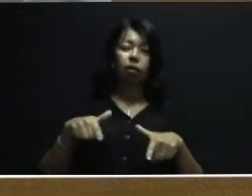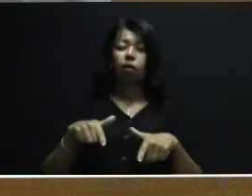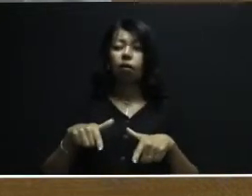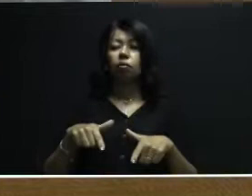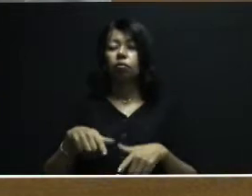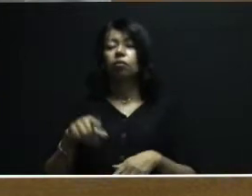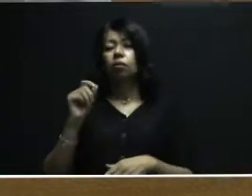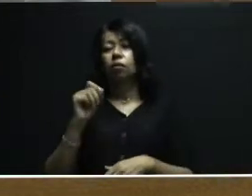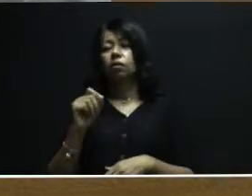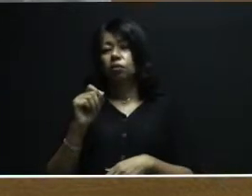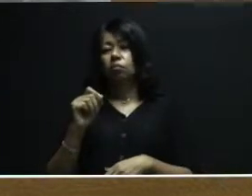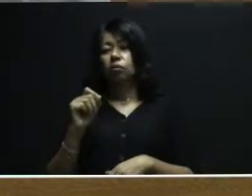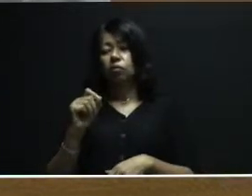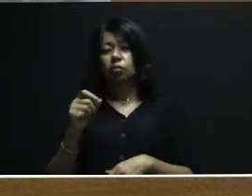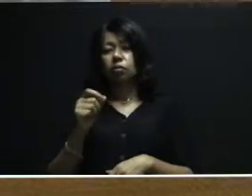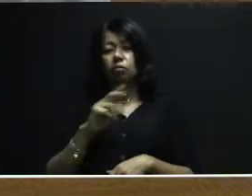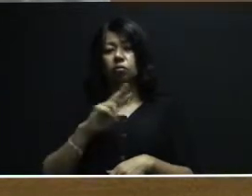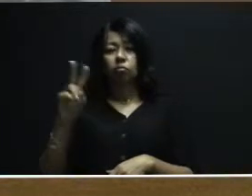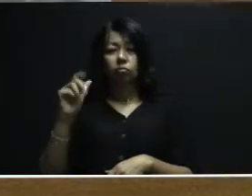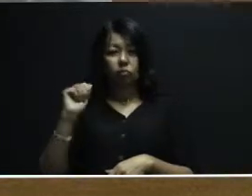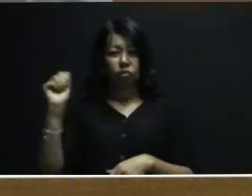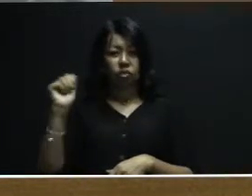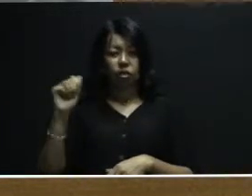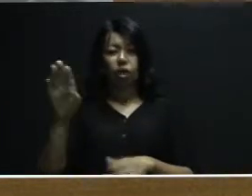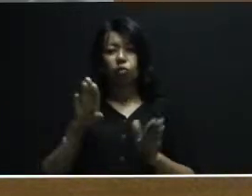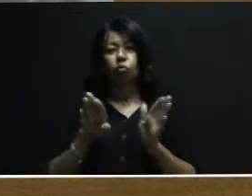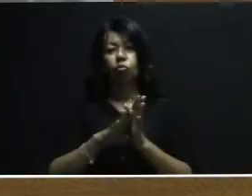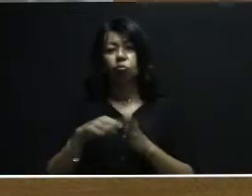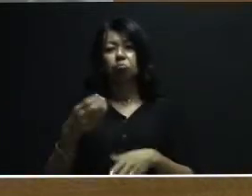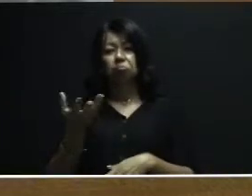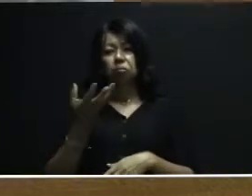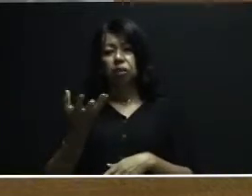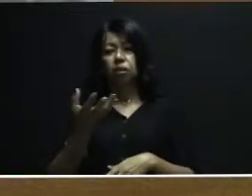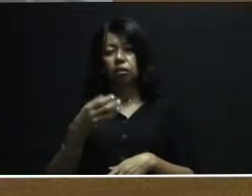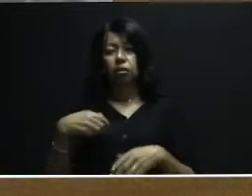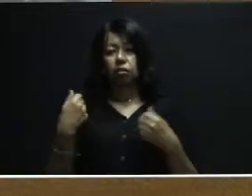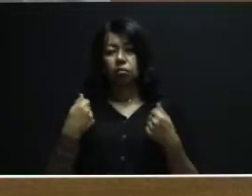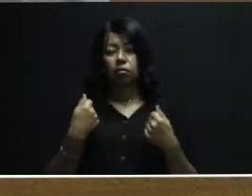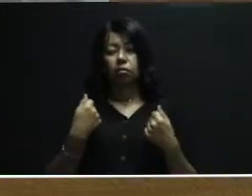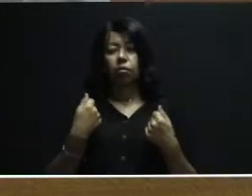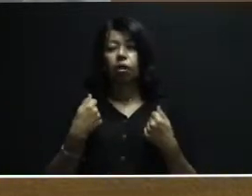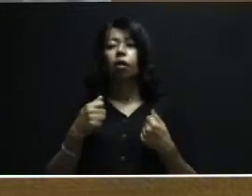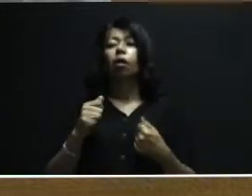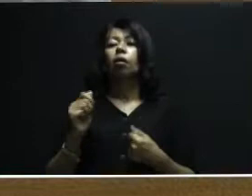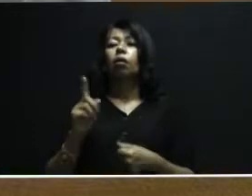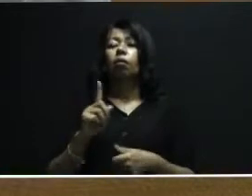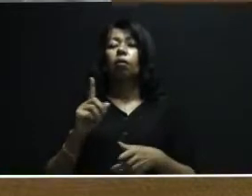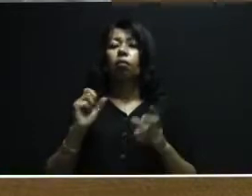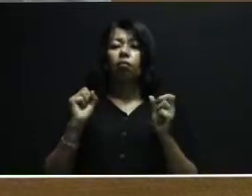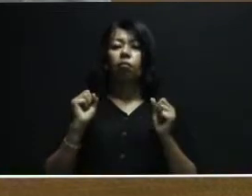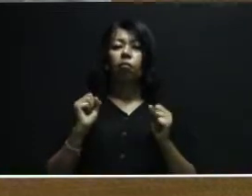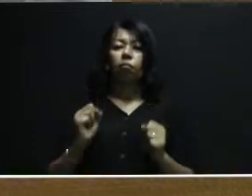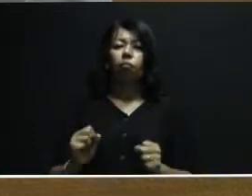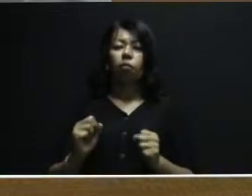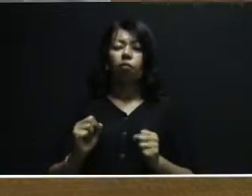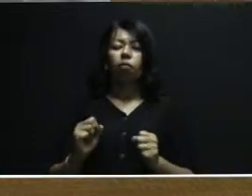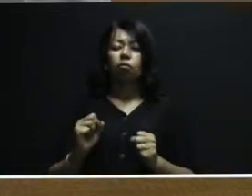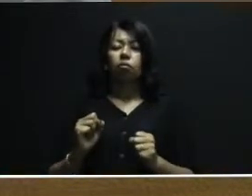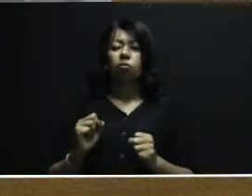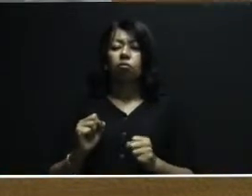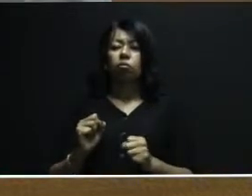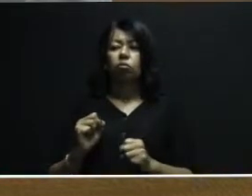e foi conquistado tudo que nós almejamos. Né? Então, eu não posso, em momento